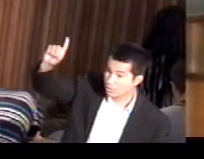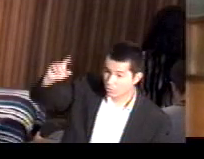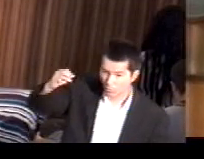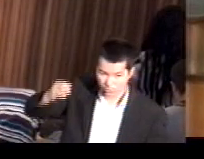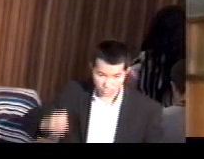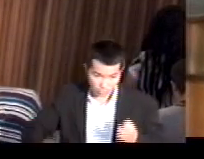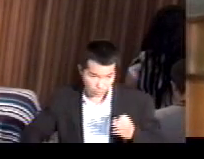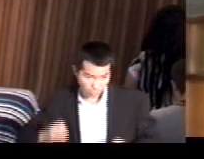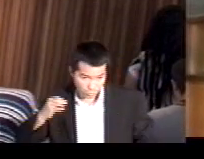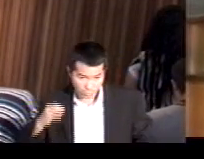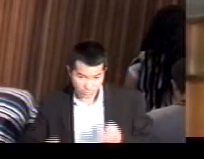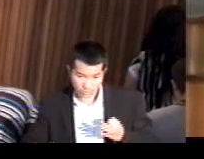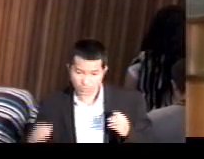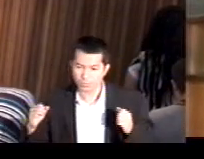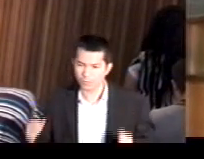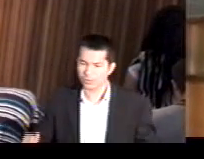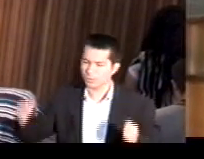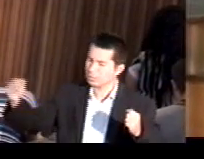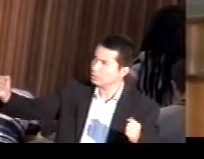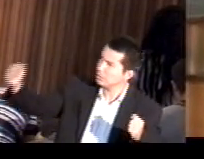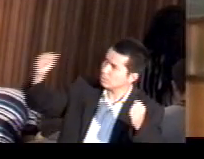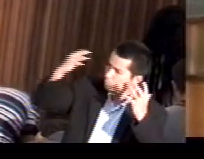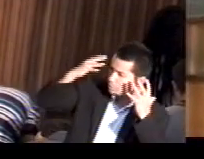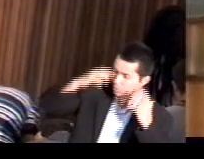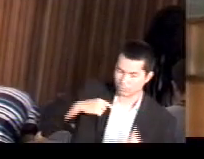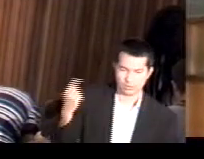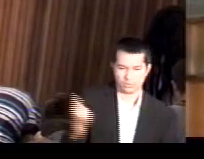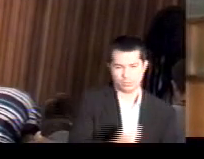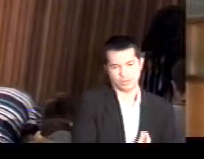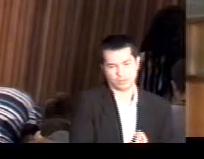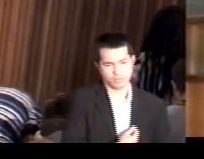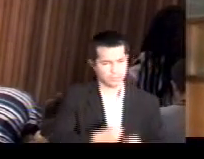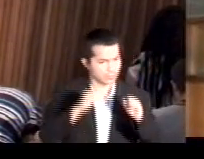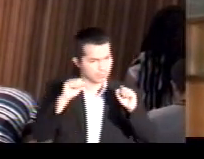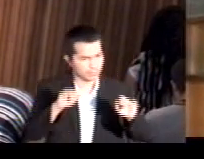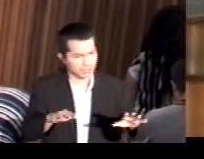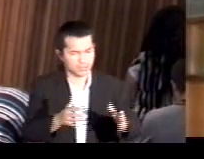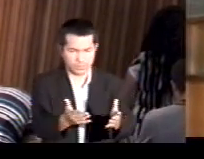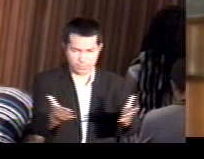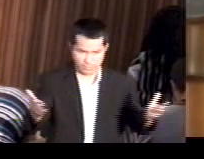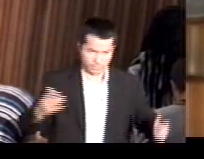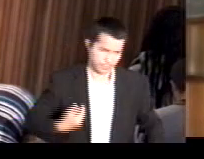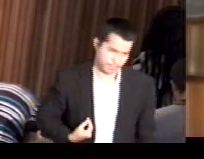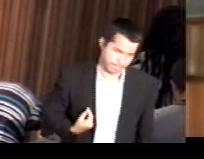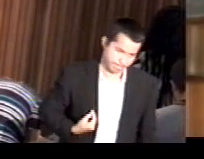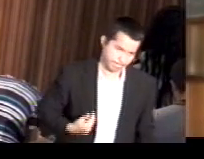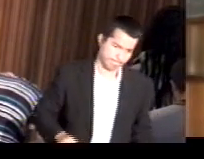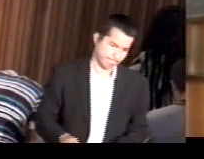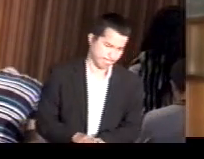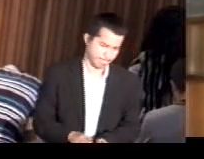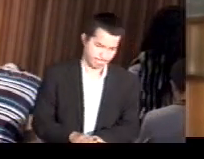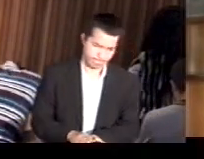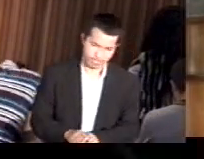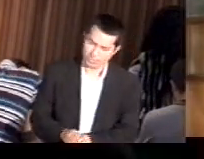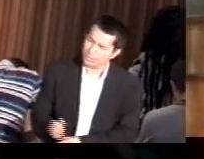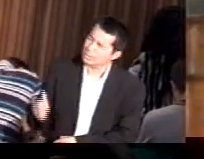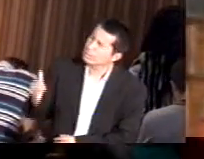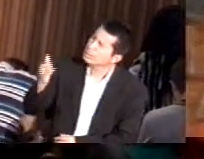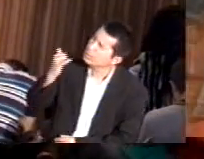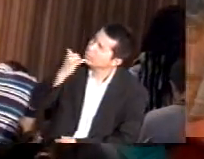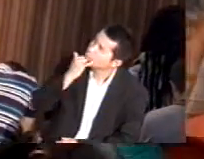seja imputada pelo sangue de Jesus na minha vida. Perdão, Senhor,